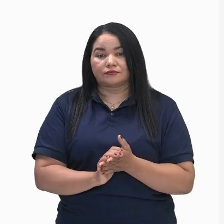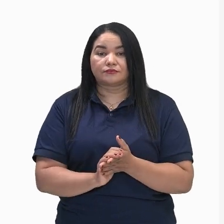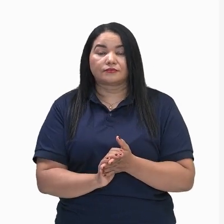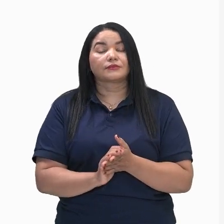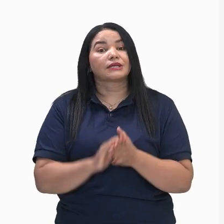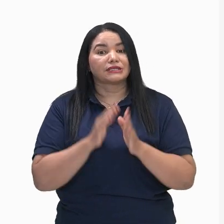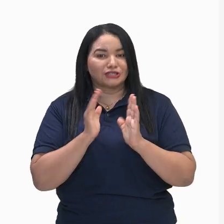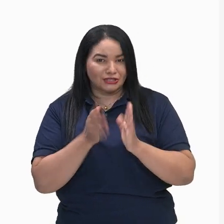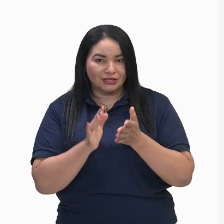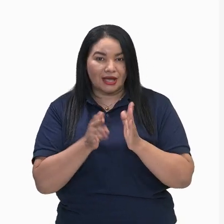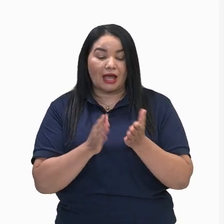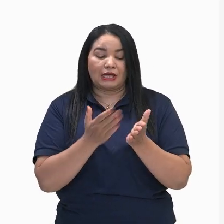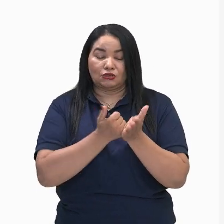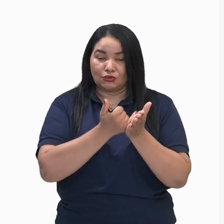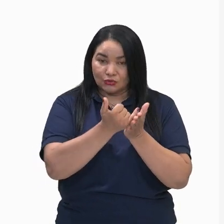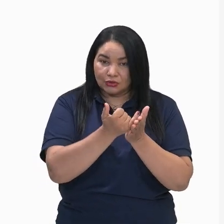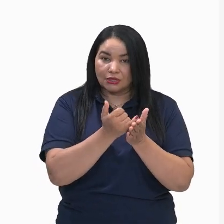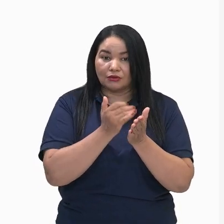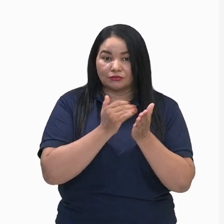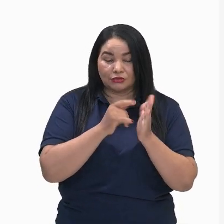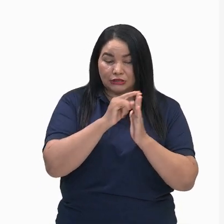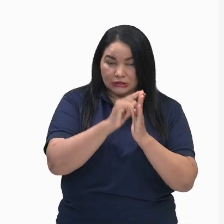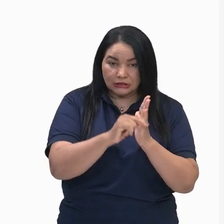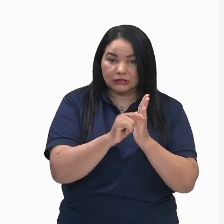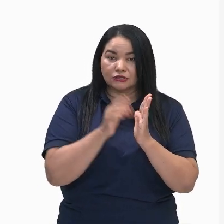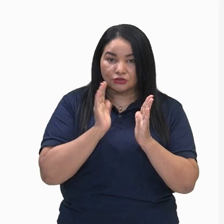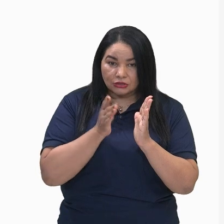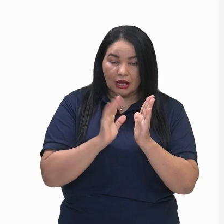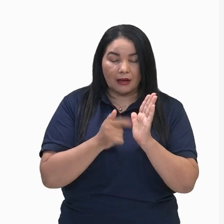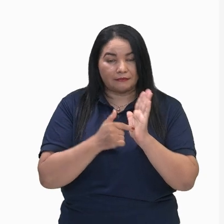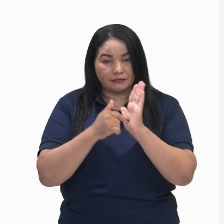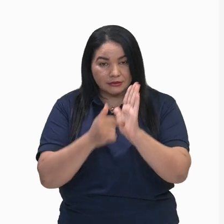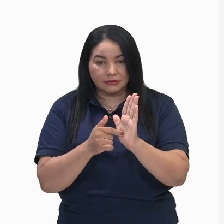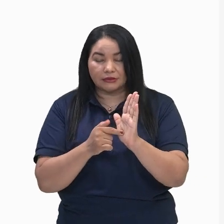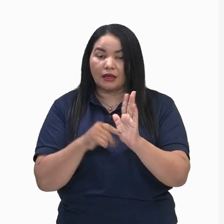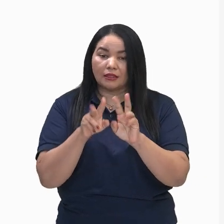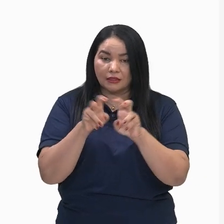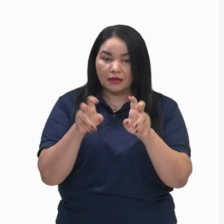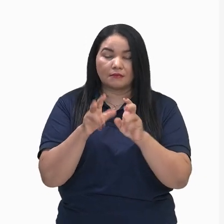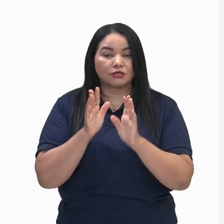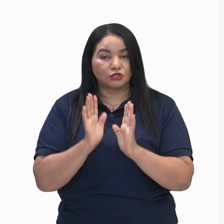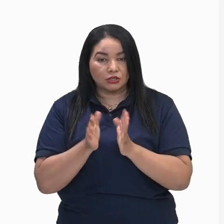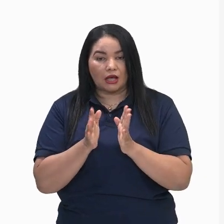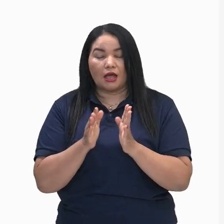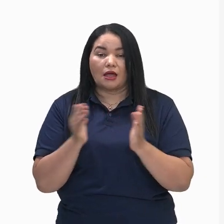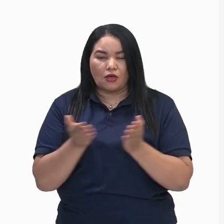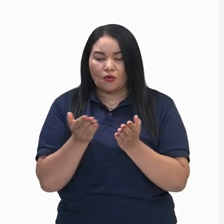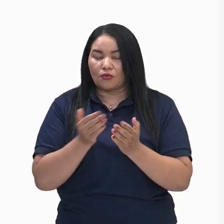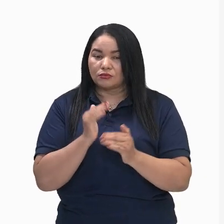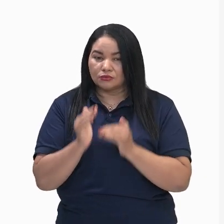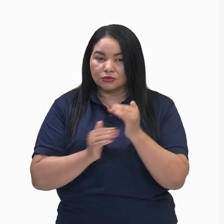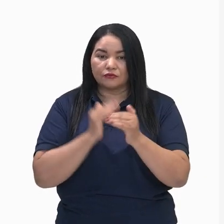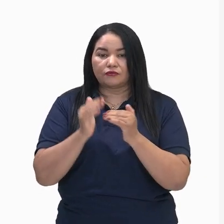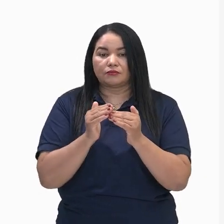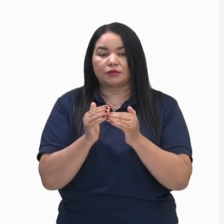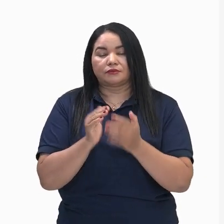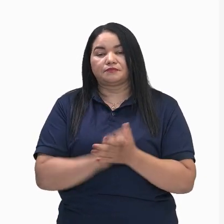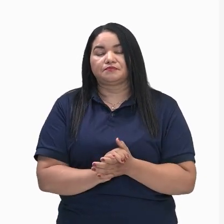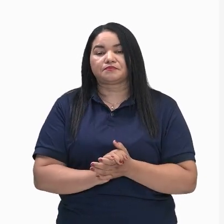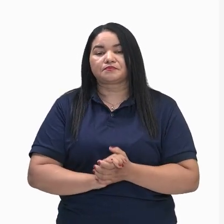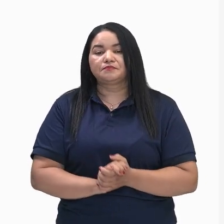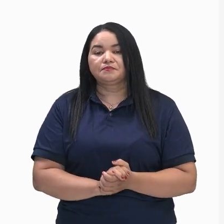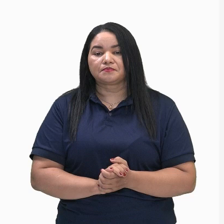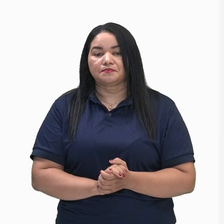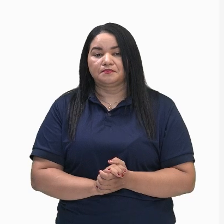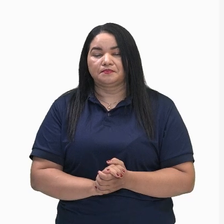a introdução, né? Foi apresentada o assunto, a tese, aquilo que o autor vai